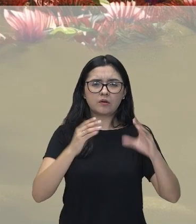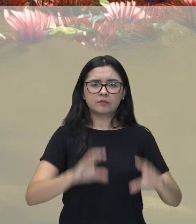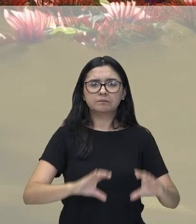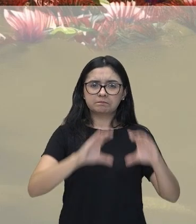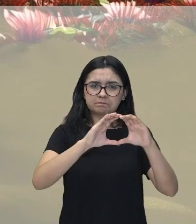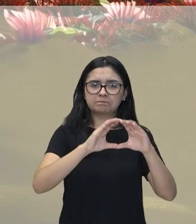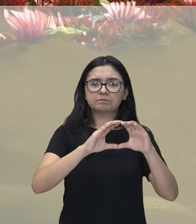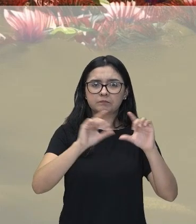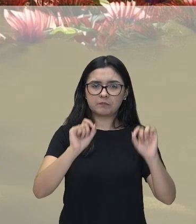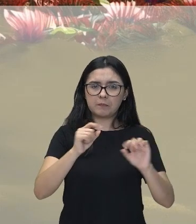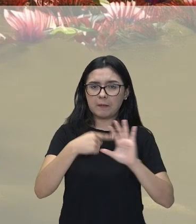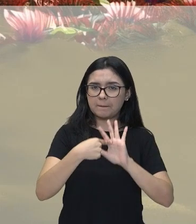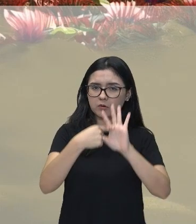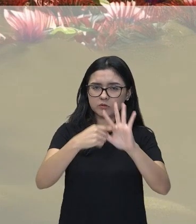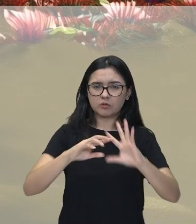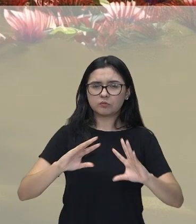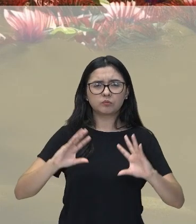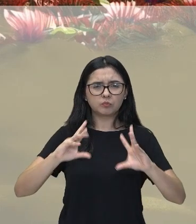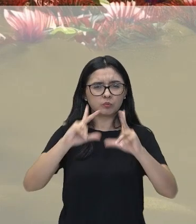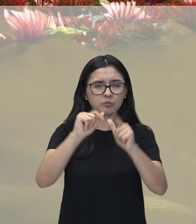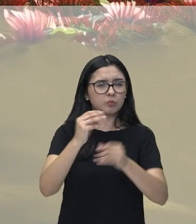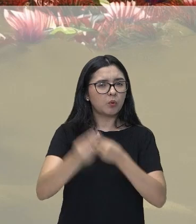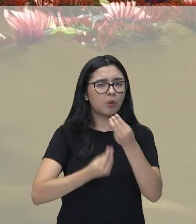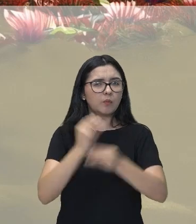mostrar para vocês como tudo aconteceu.